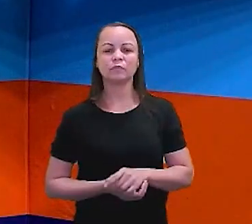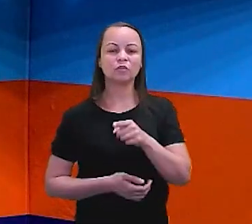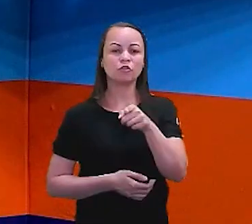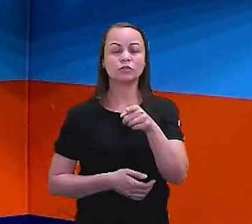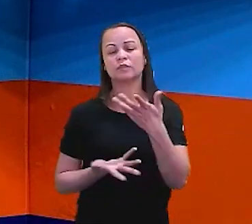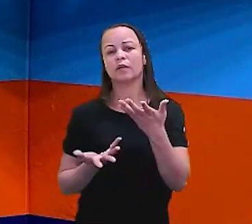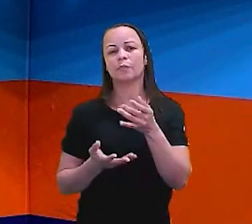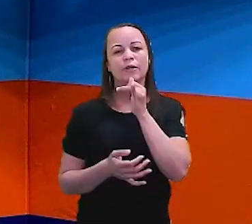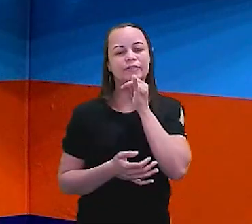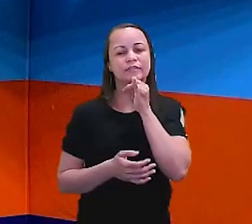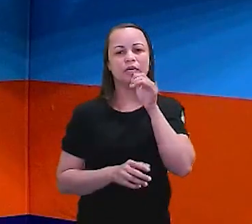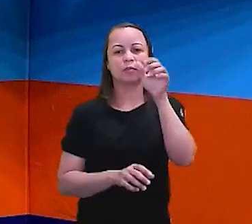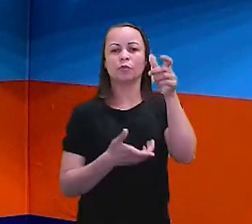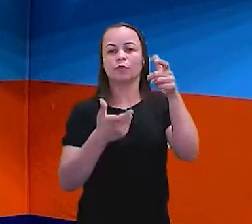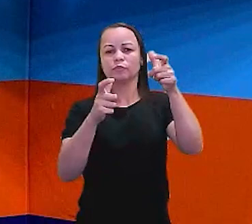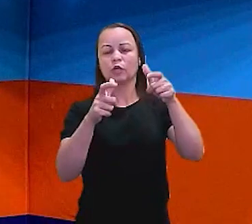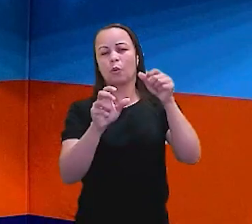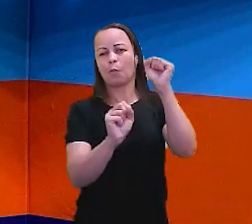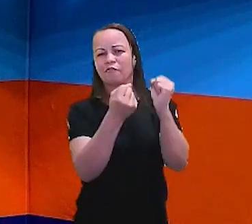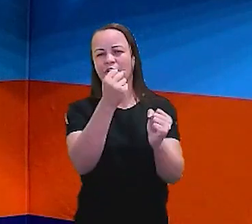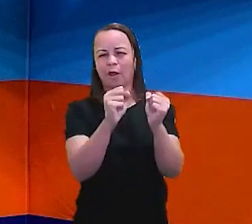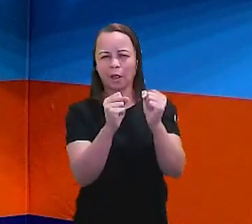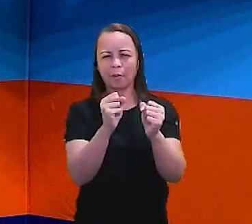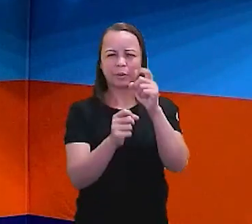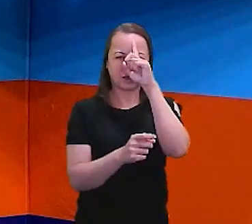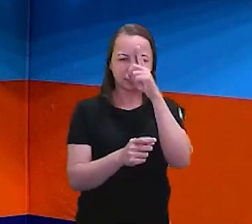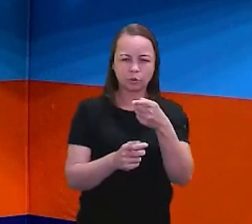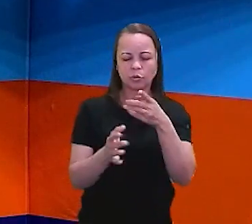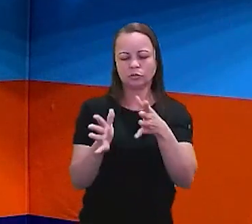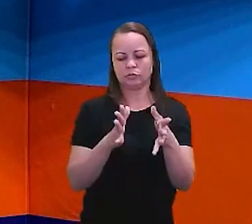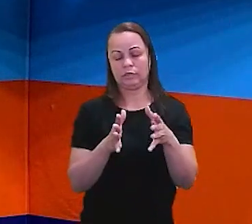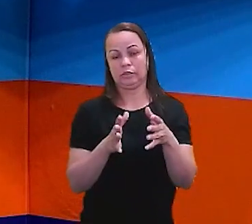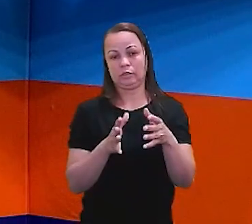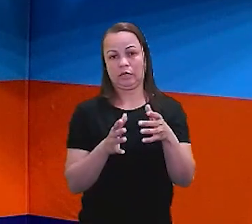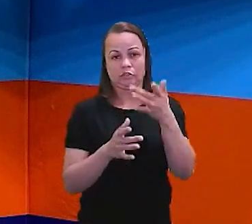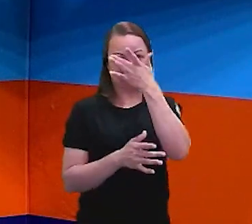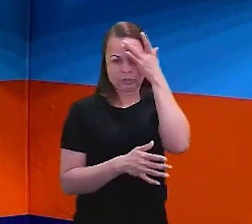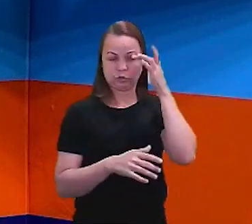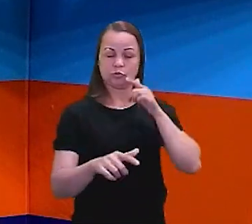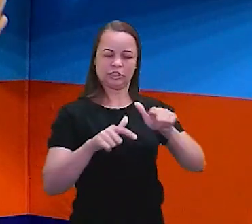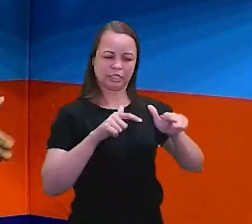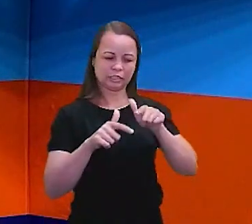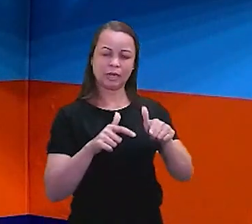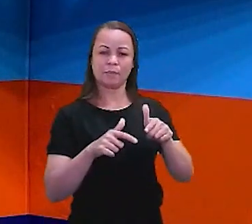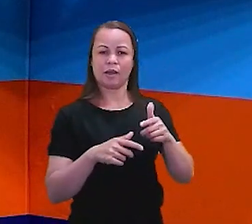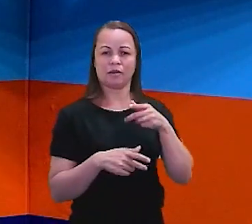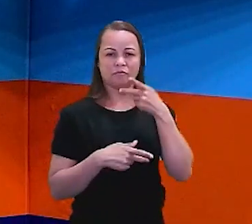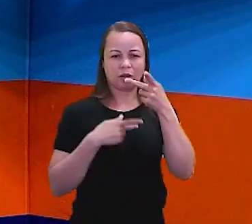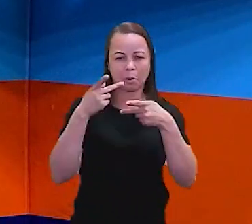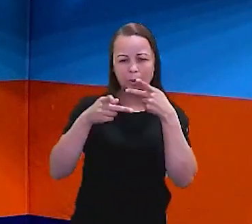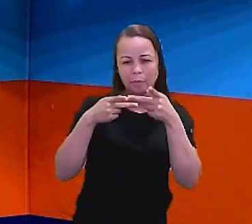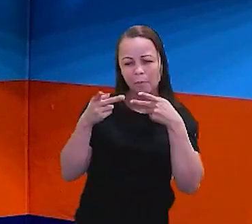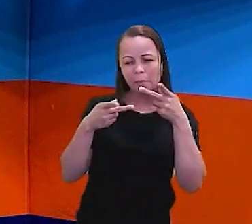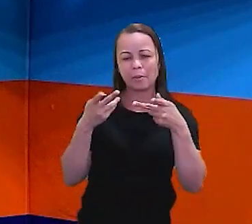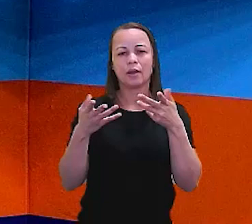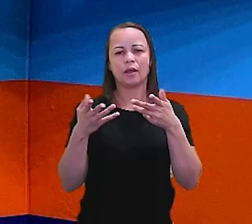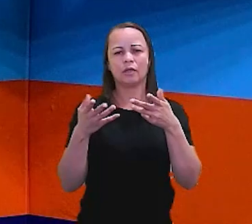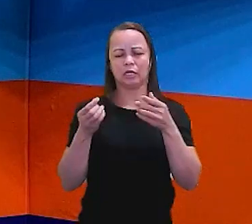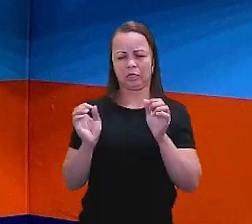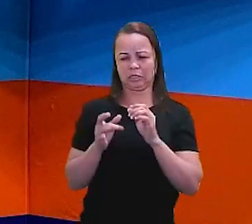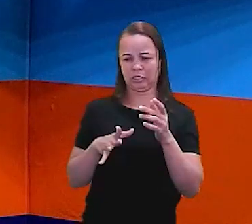uma fábrica, dono do engenho, seus operários reclamavam verbalmente. Até o momento, nada ia ser